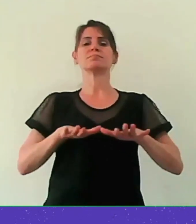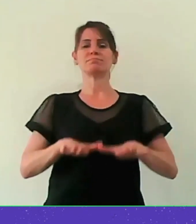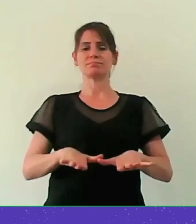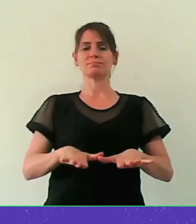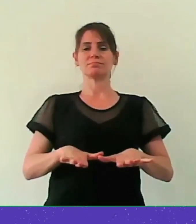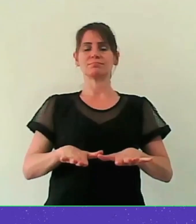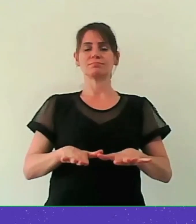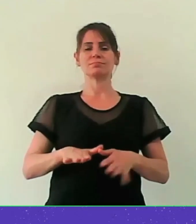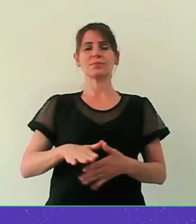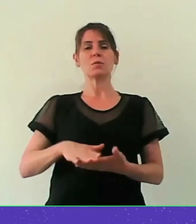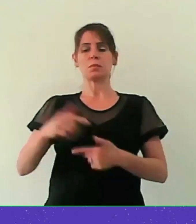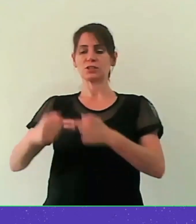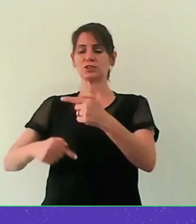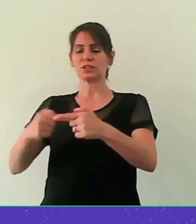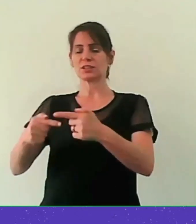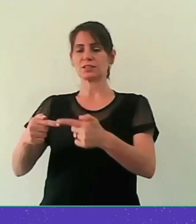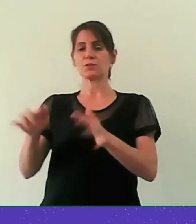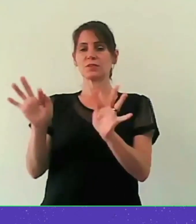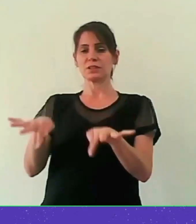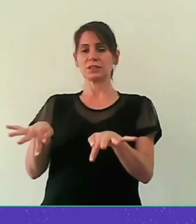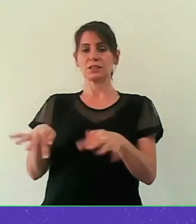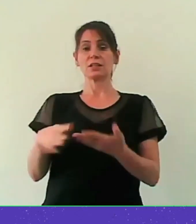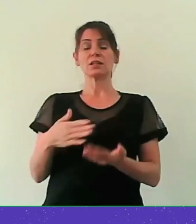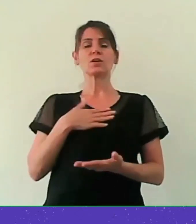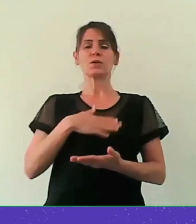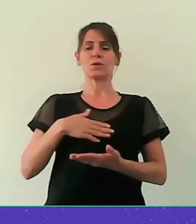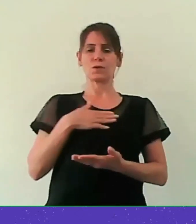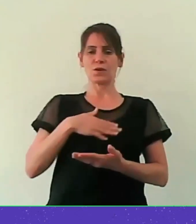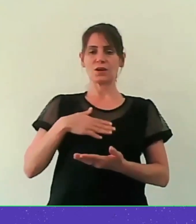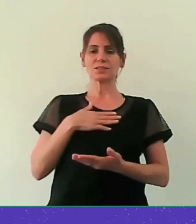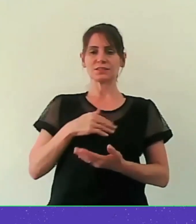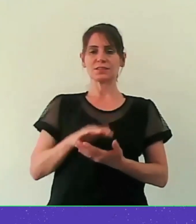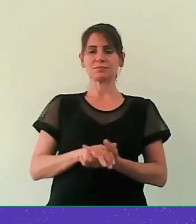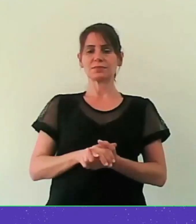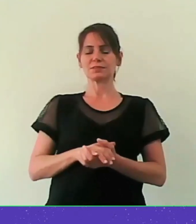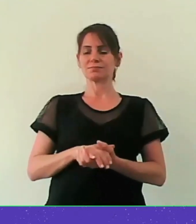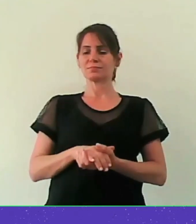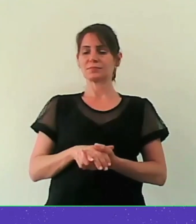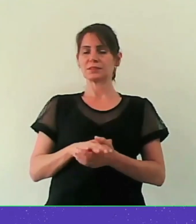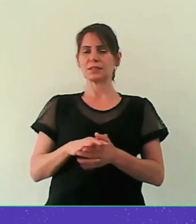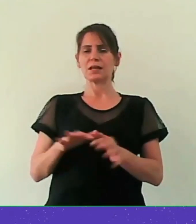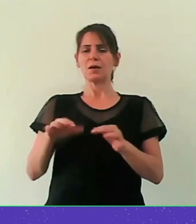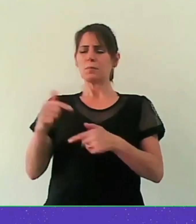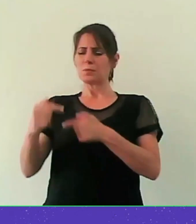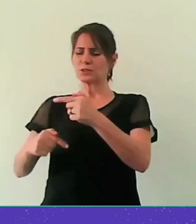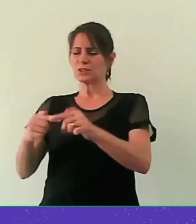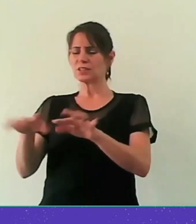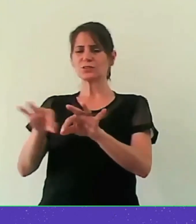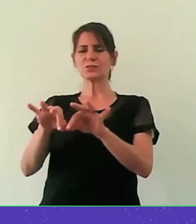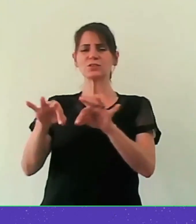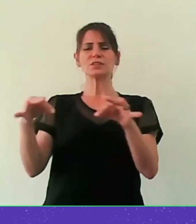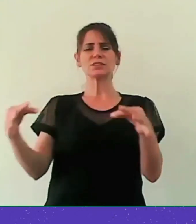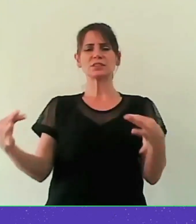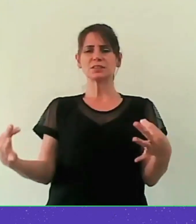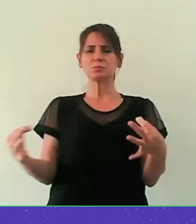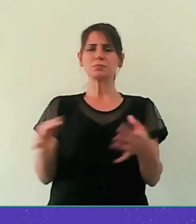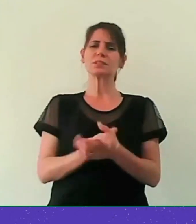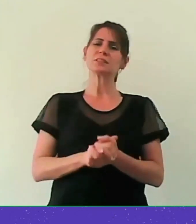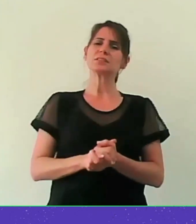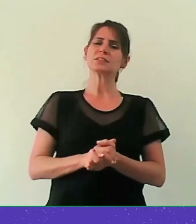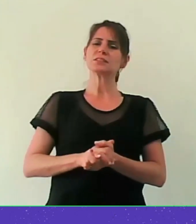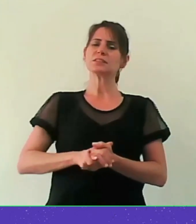palavra, uma geração que crê na palavra, uma geração simples, simples com a